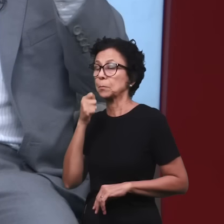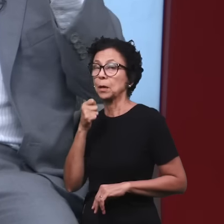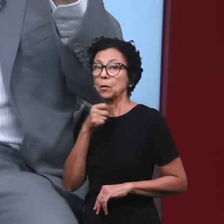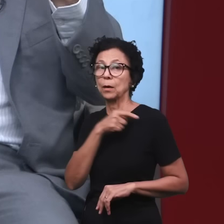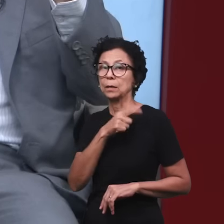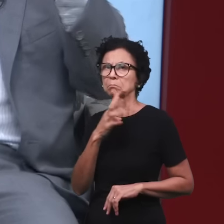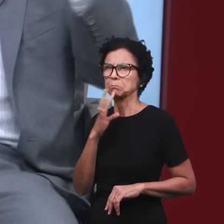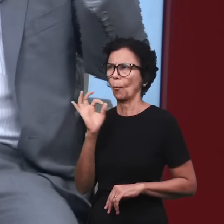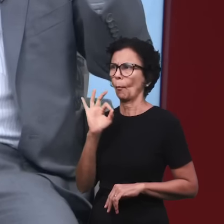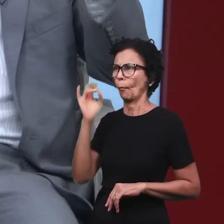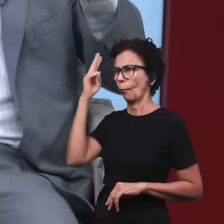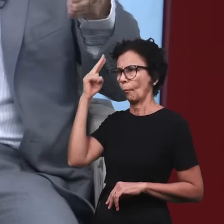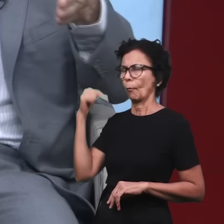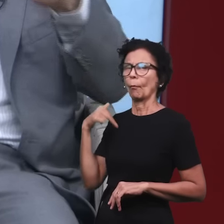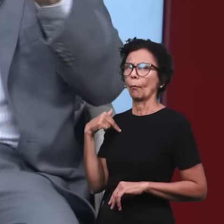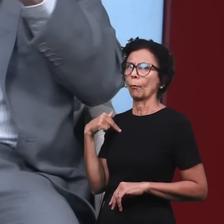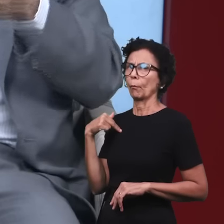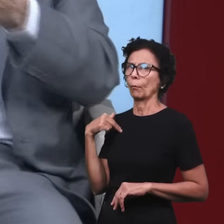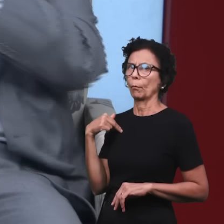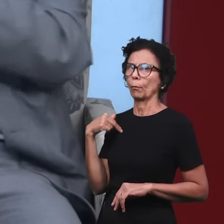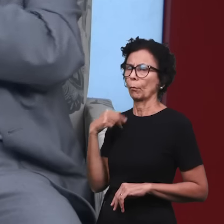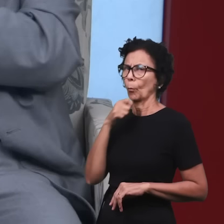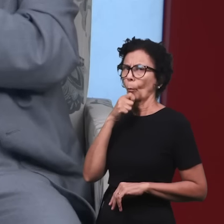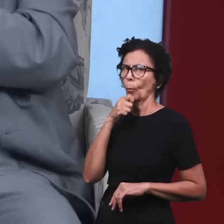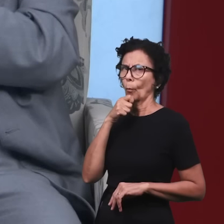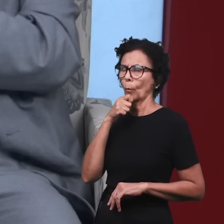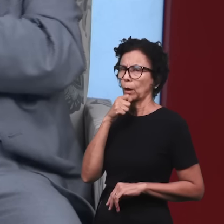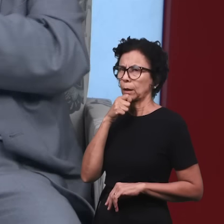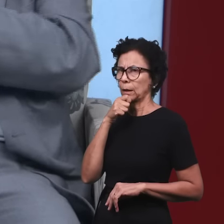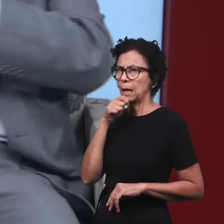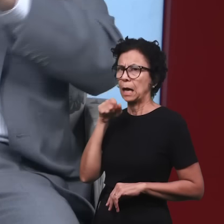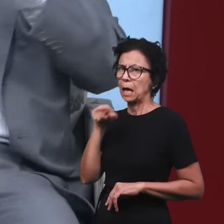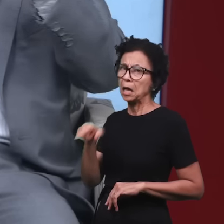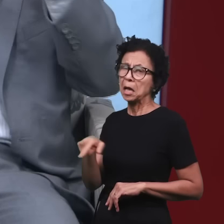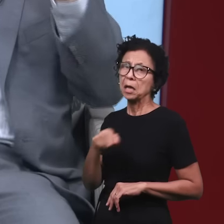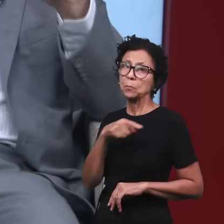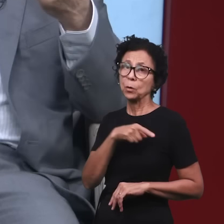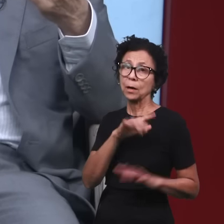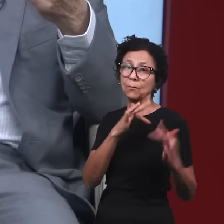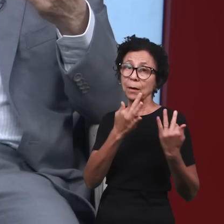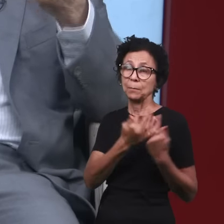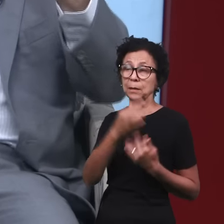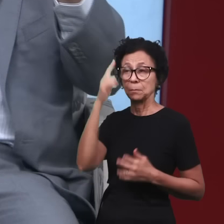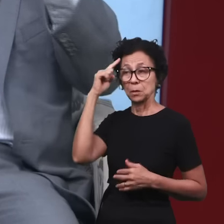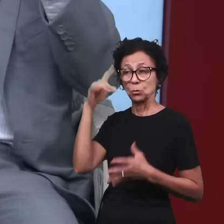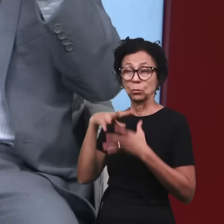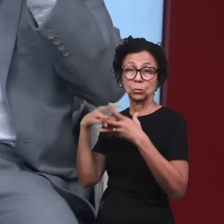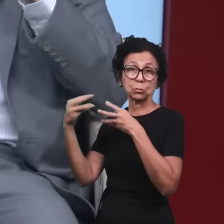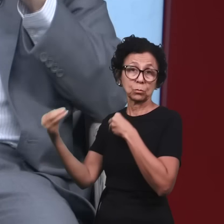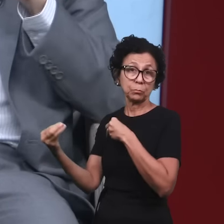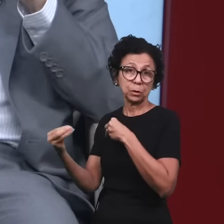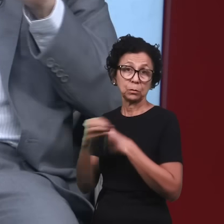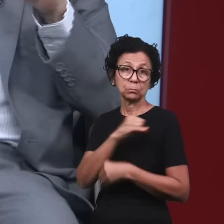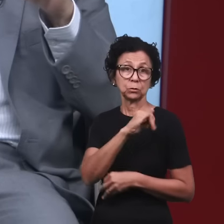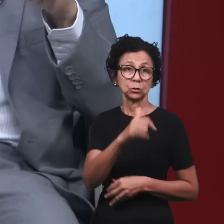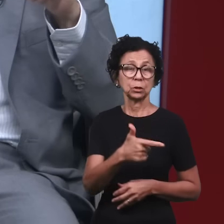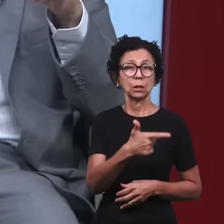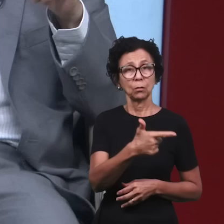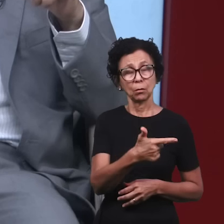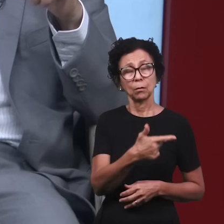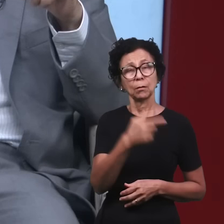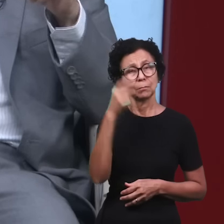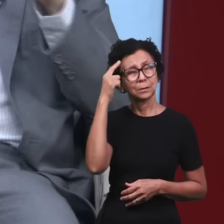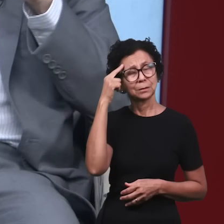José era dado por desaparecido e morto para o pai Jacó, havendo fome na terra, foram os irmãos buscar comida